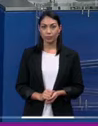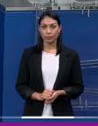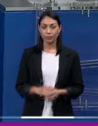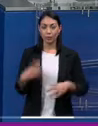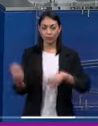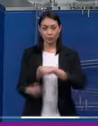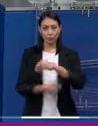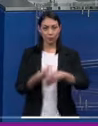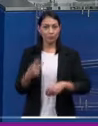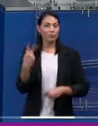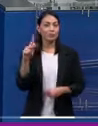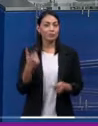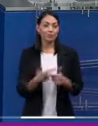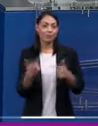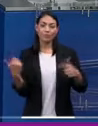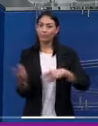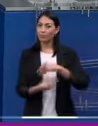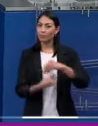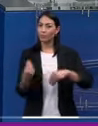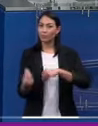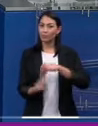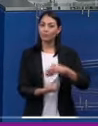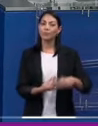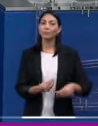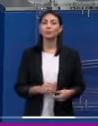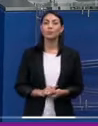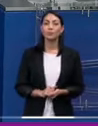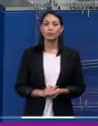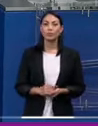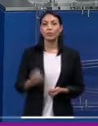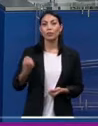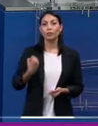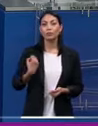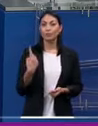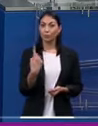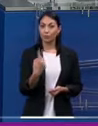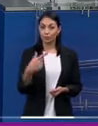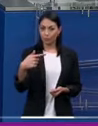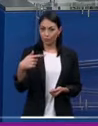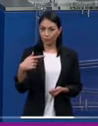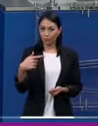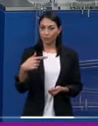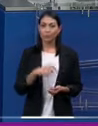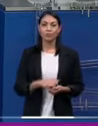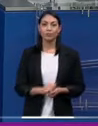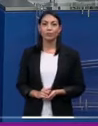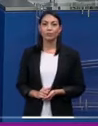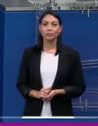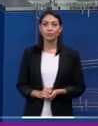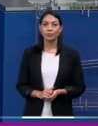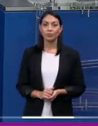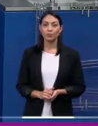Globo girando, sua sorte girando. Número 17.